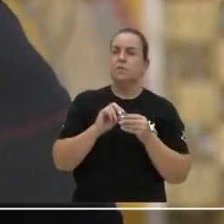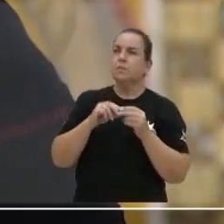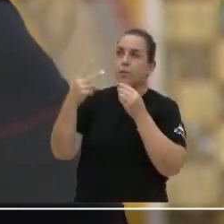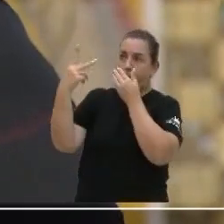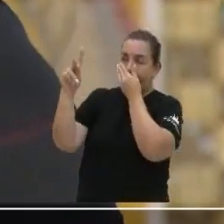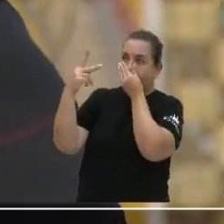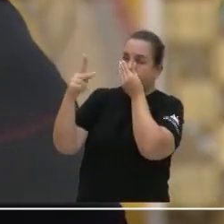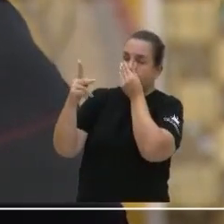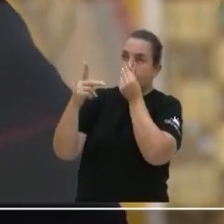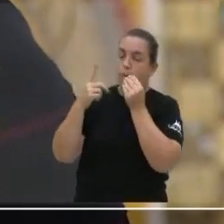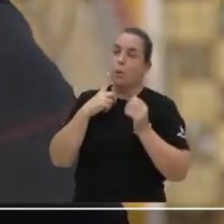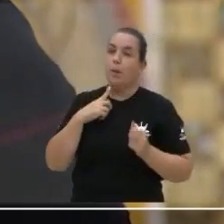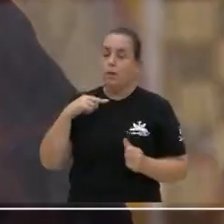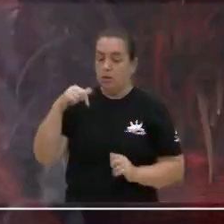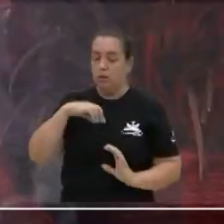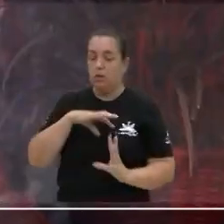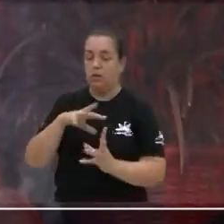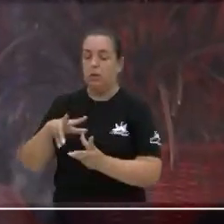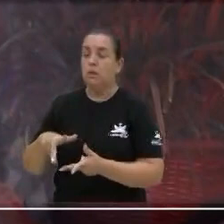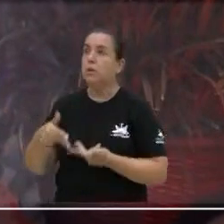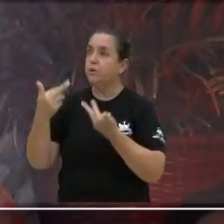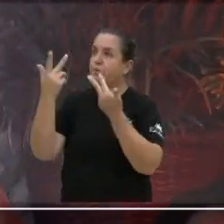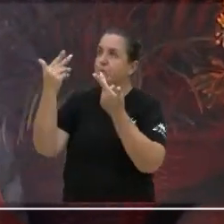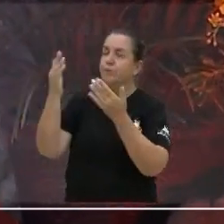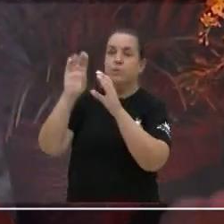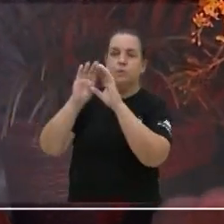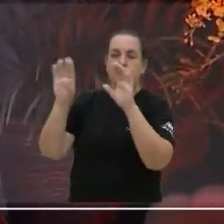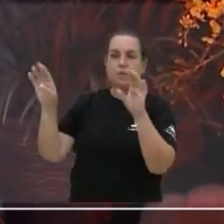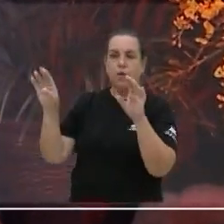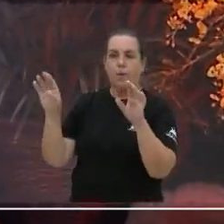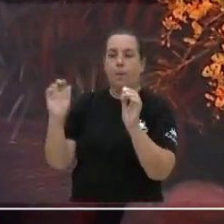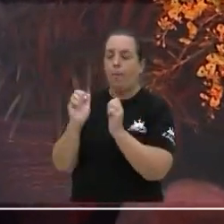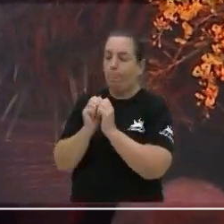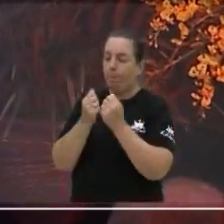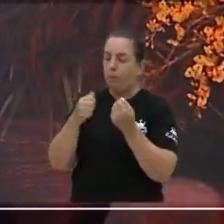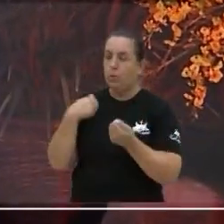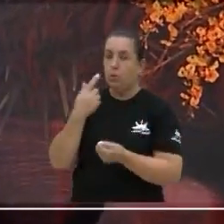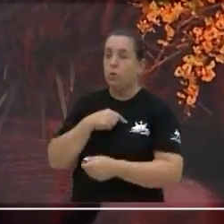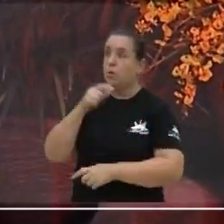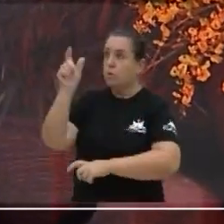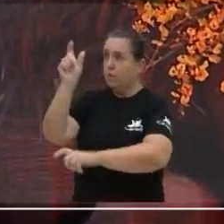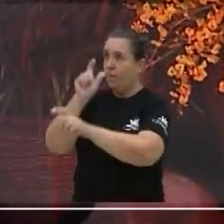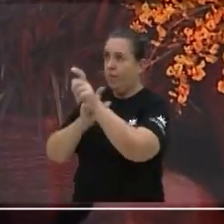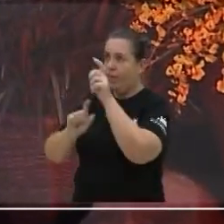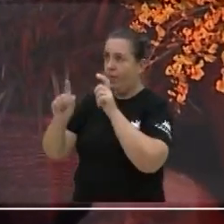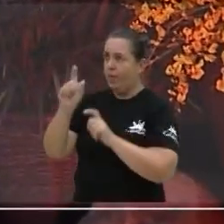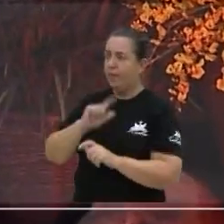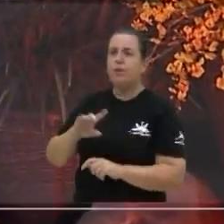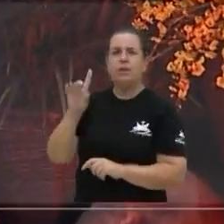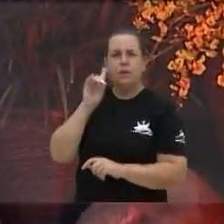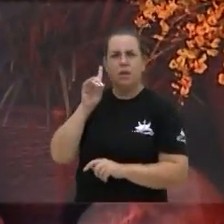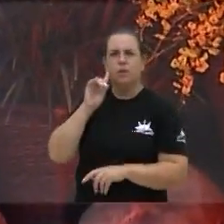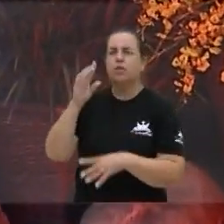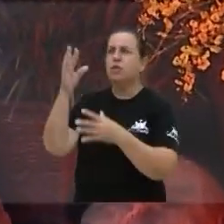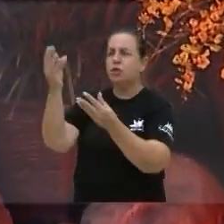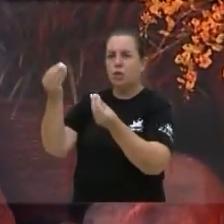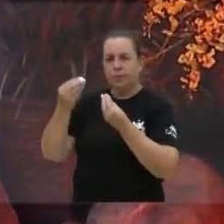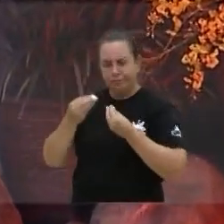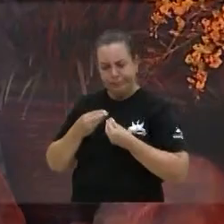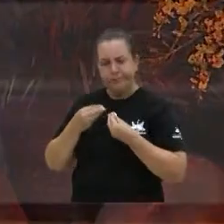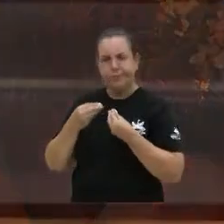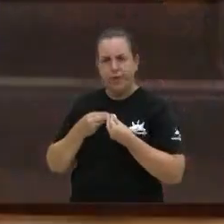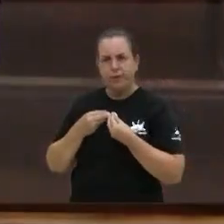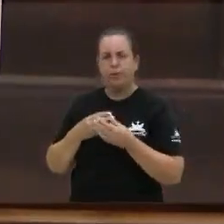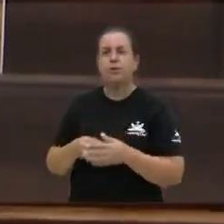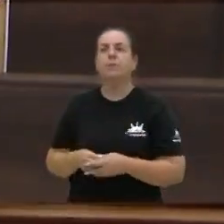reino. Seja feita a vossa vontade, assim na terra como no céu. O pão nosso de cada